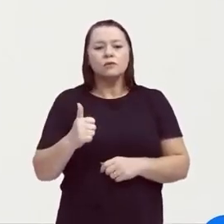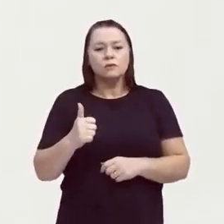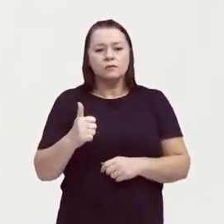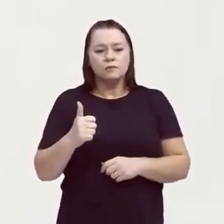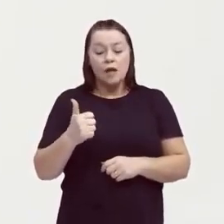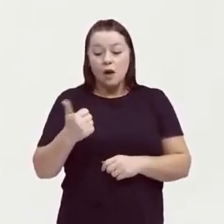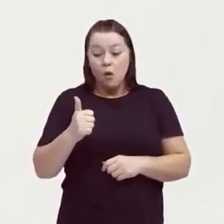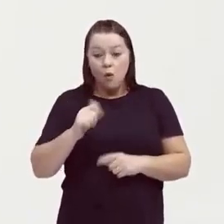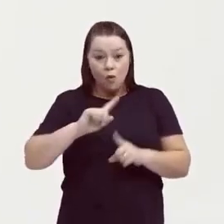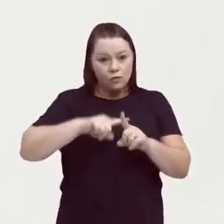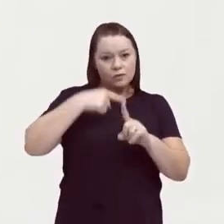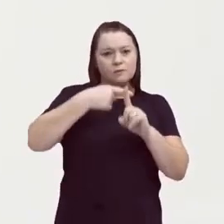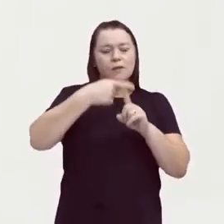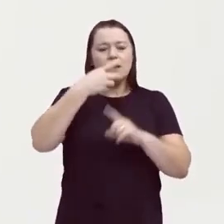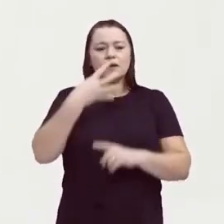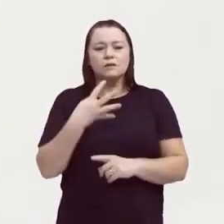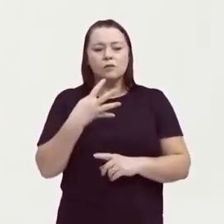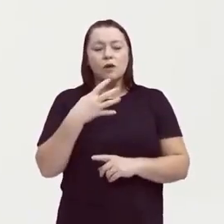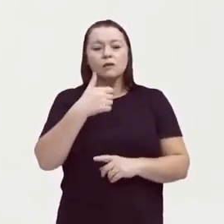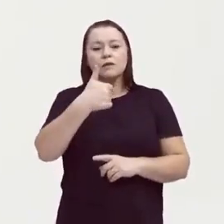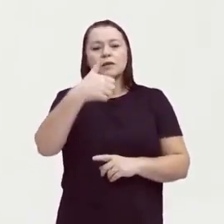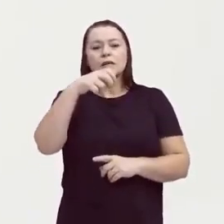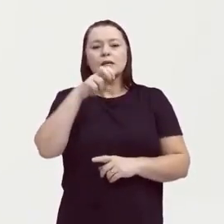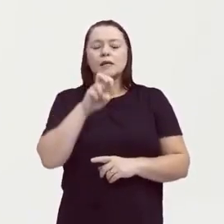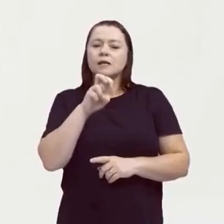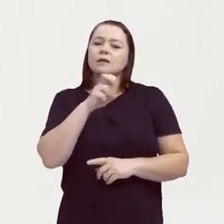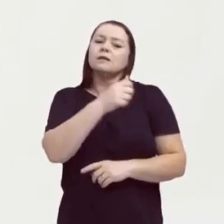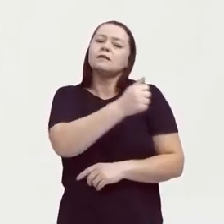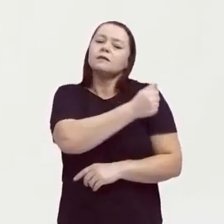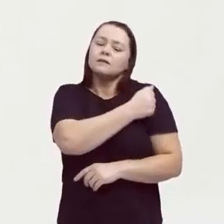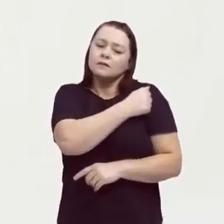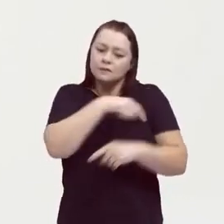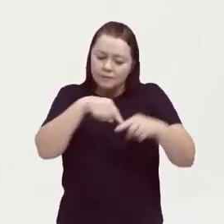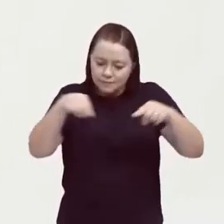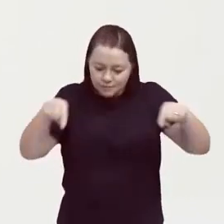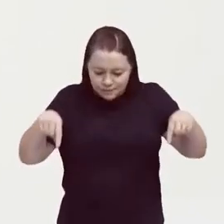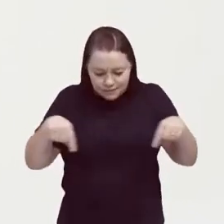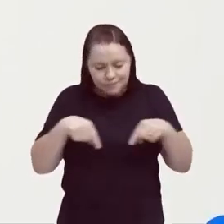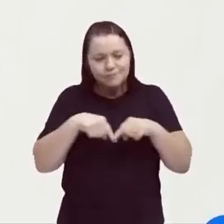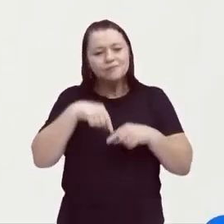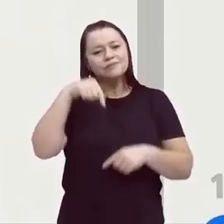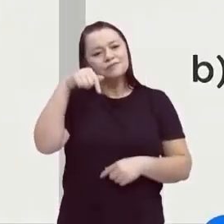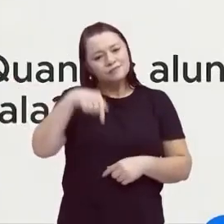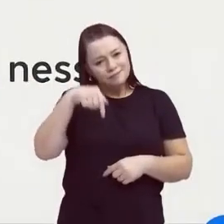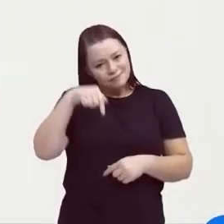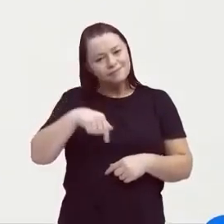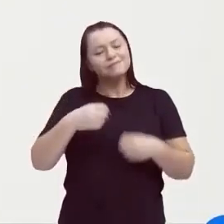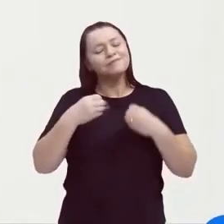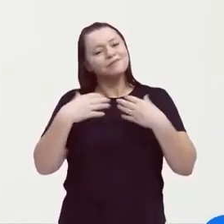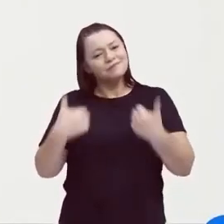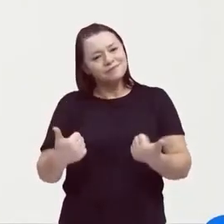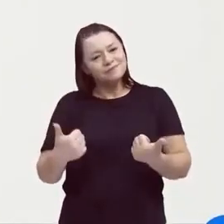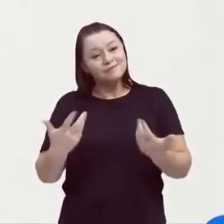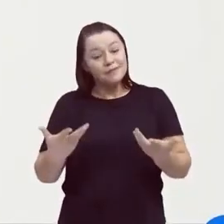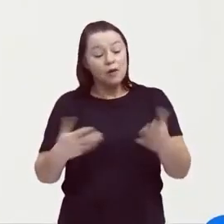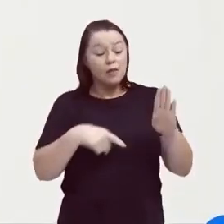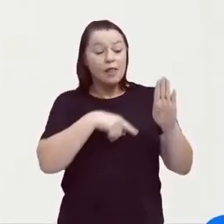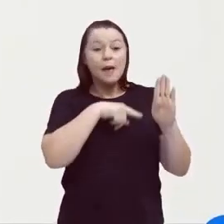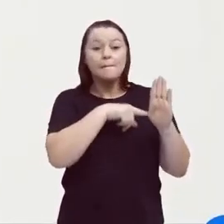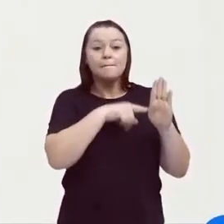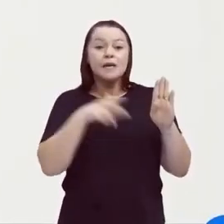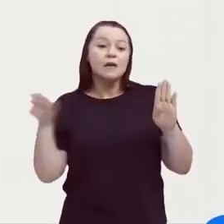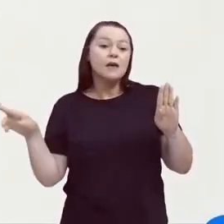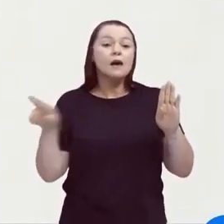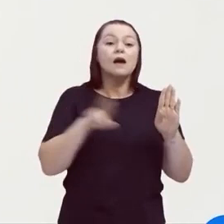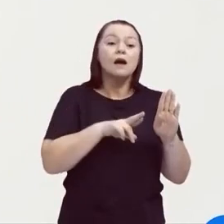11 mais 4, 15 alunos. Muito bem. Então, qual é o total de alunos? Bom,